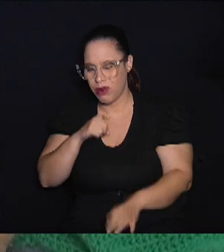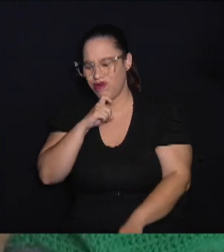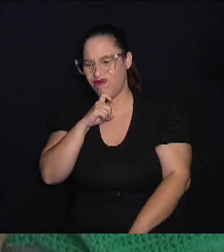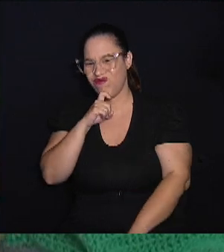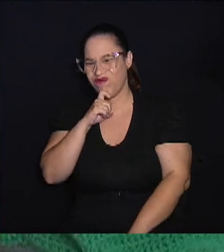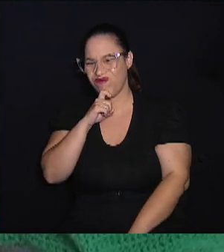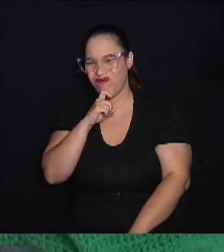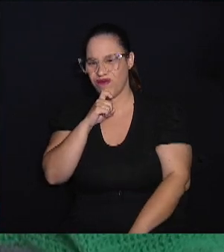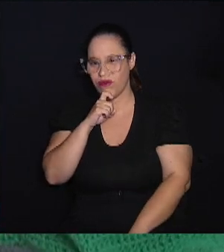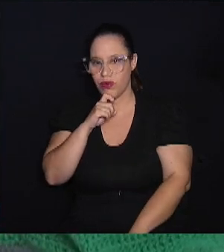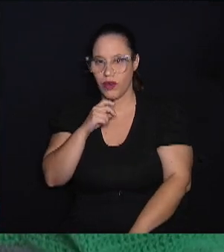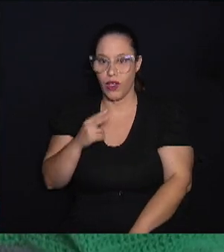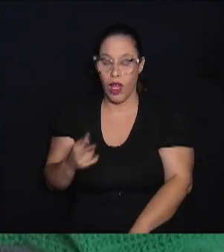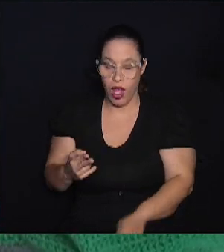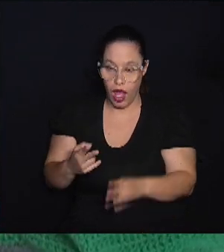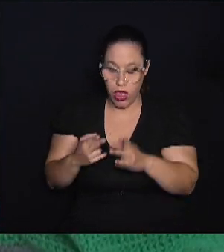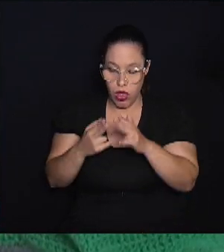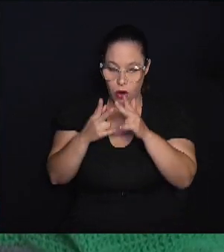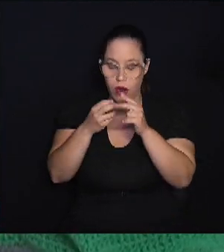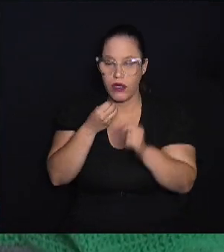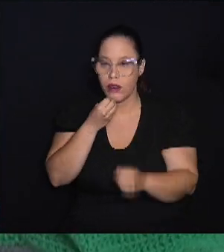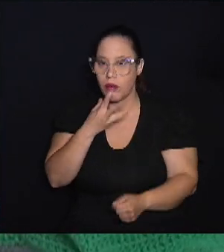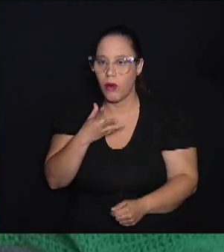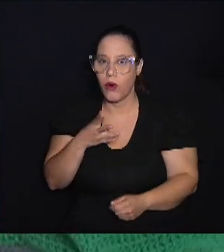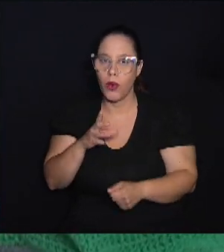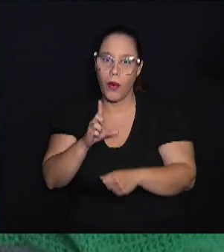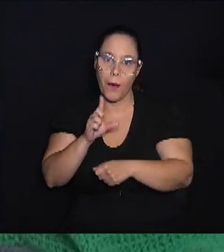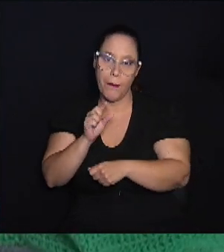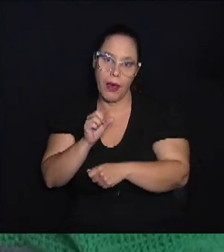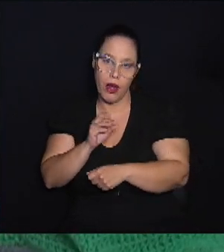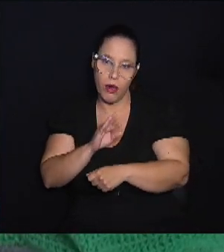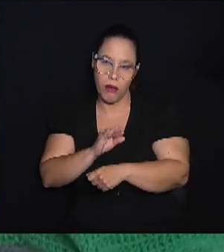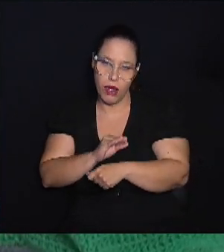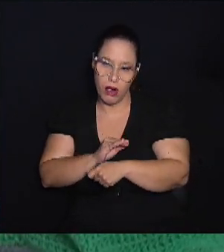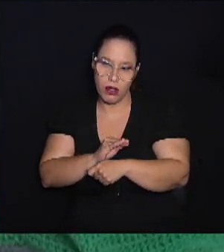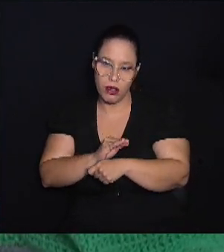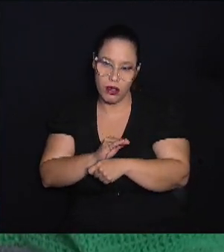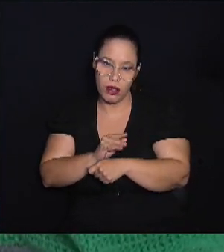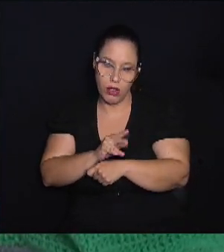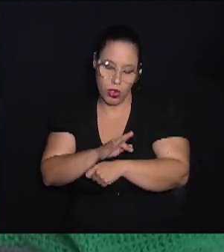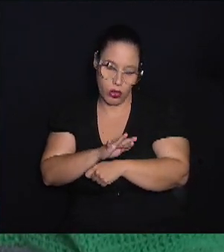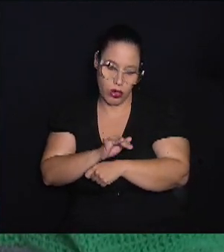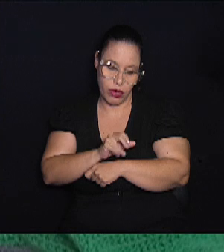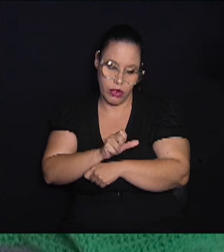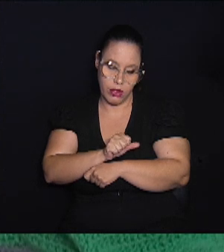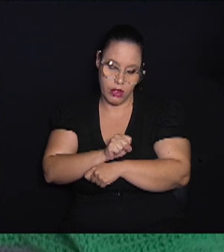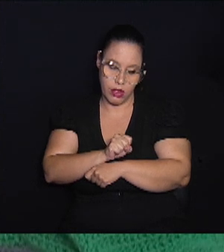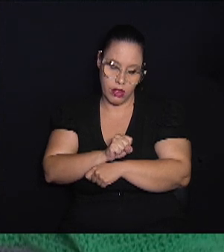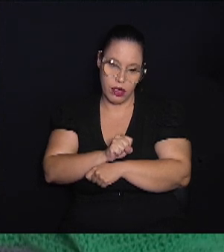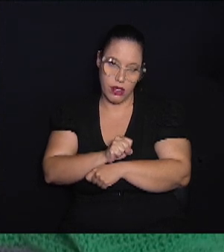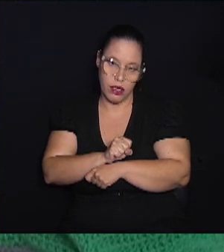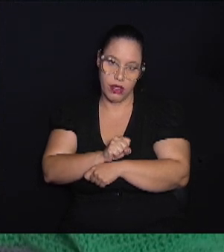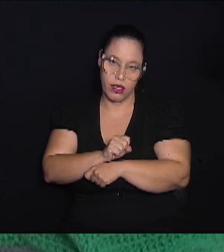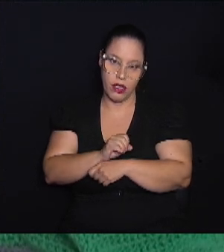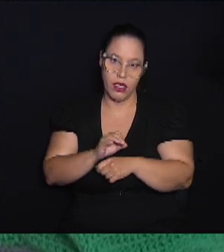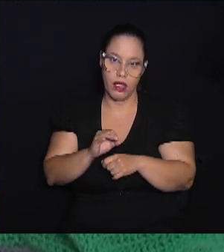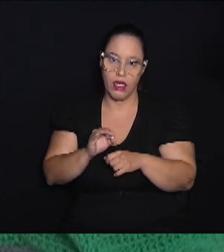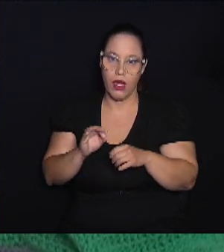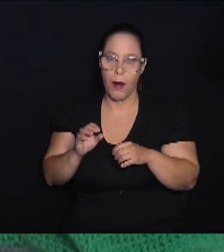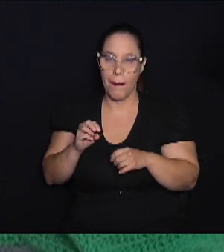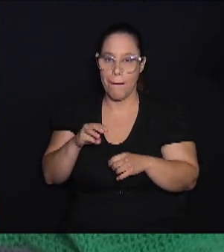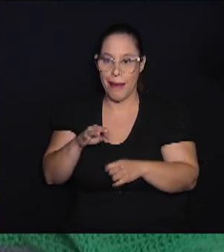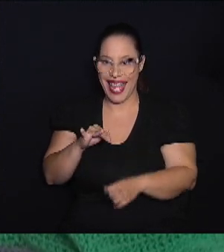aquela tosa boa, para ficar com o pelo baixinho, o ideal é tosar ali na medida para que fique de médio a